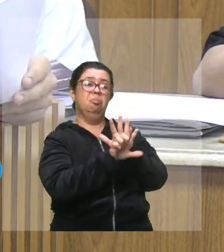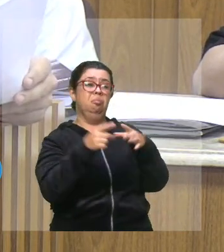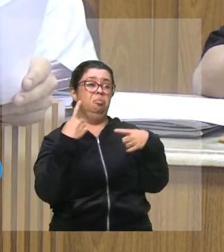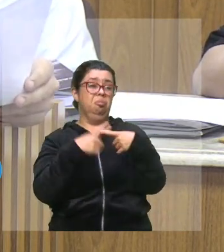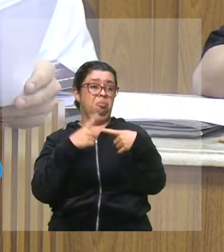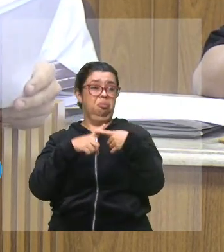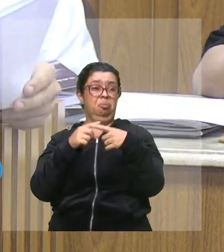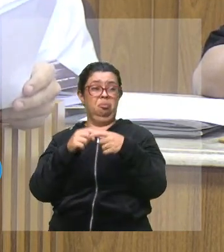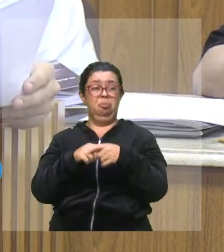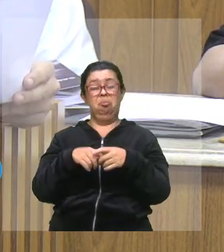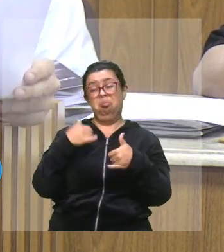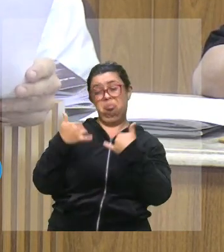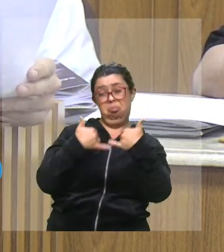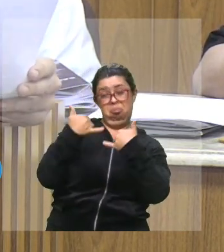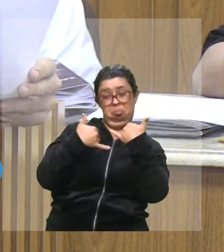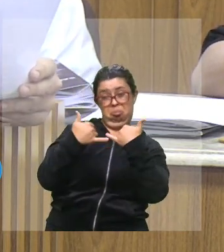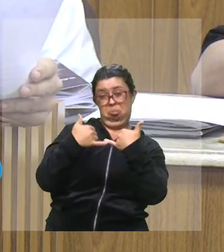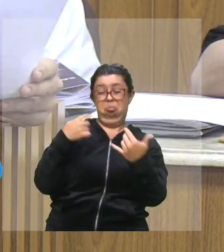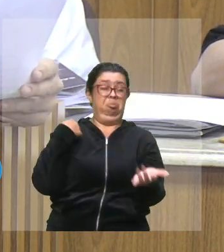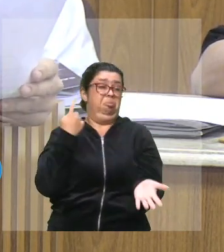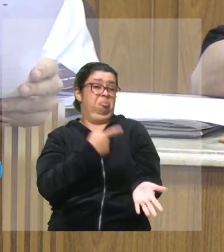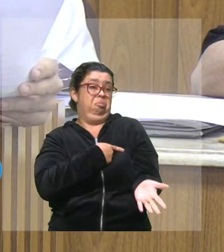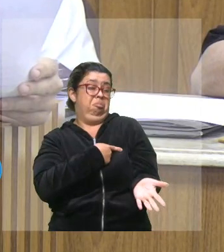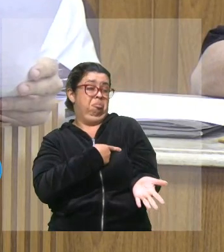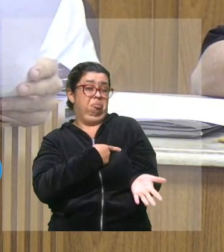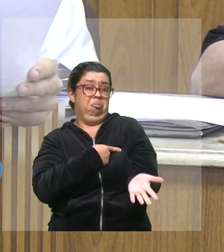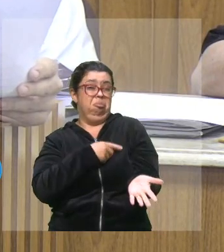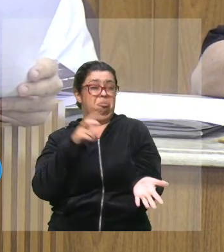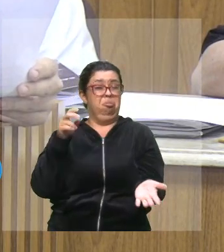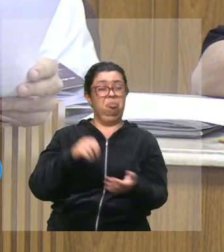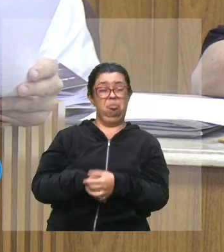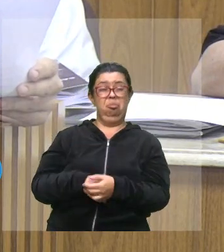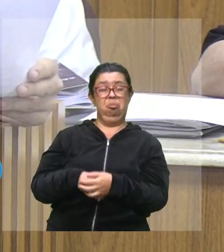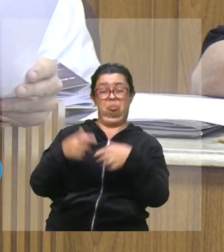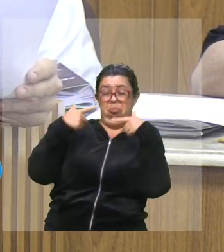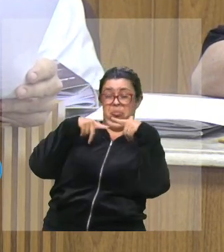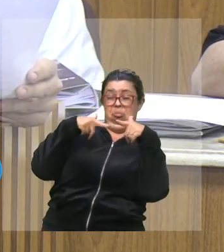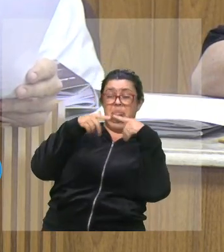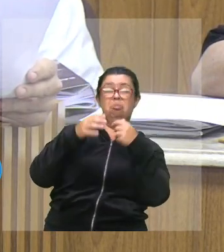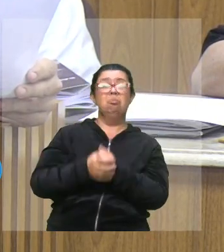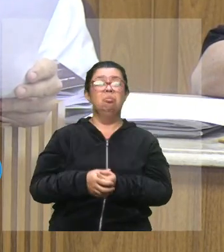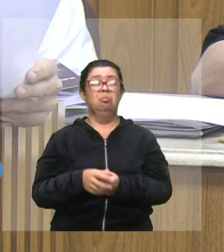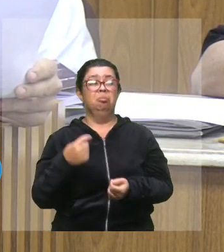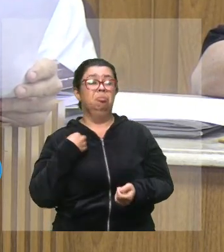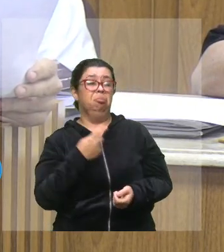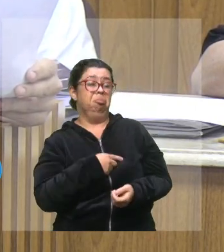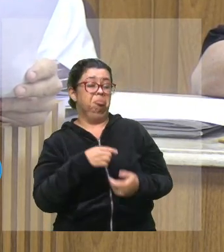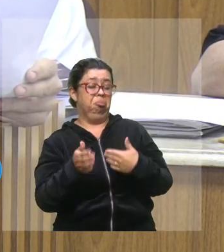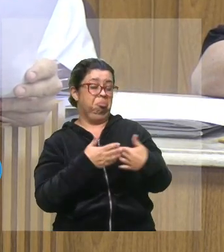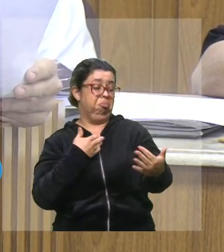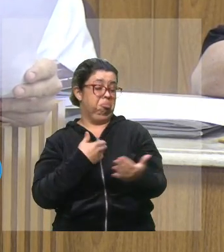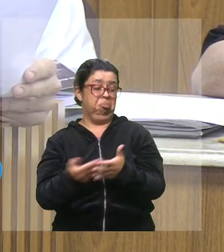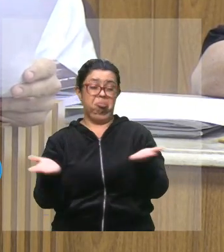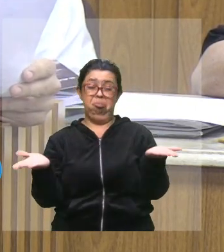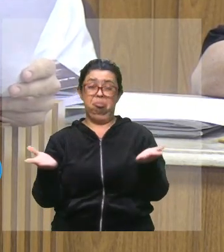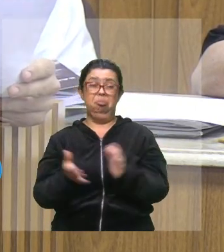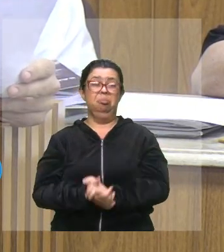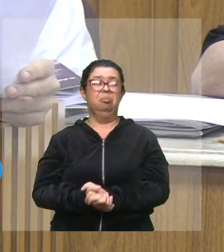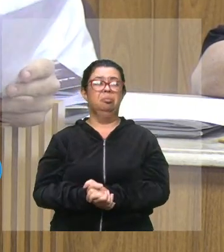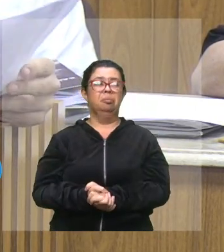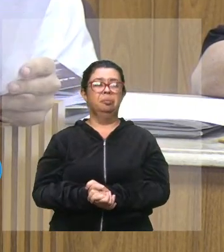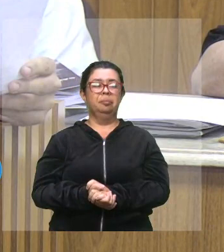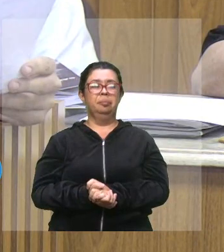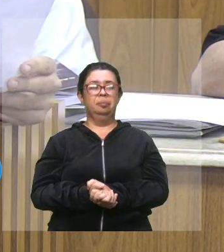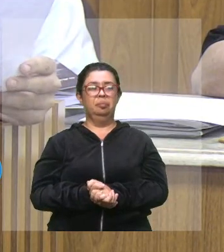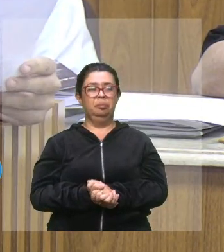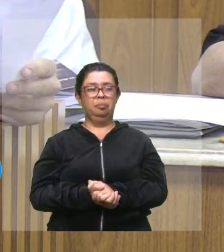parece brincar com a nossa cara, e, infelizmente, a gente meio que assiste isso passivamente. Eu mantenho aqui